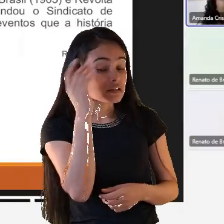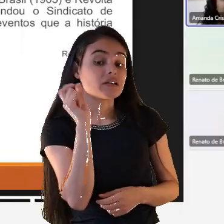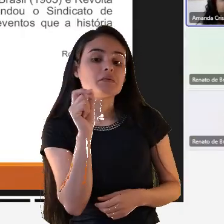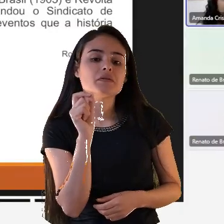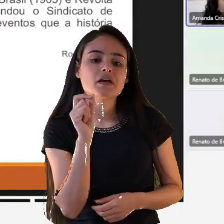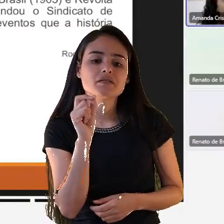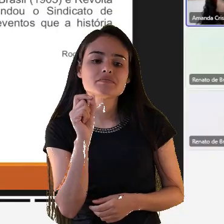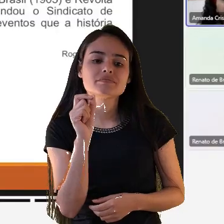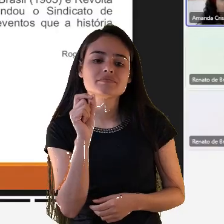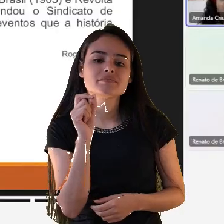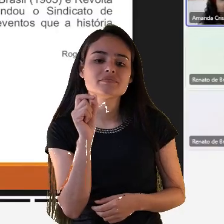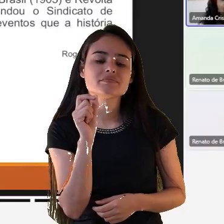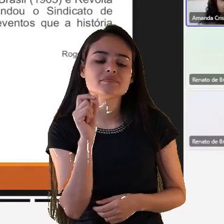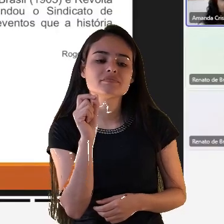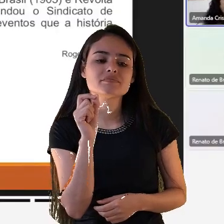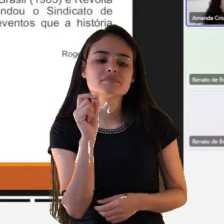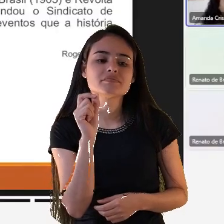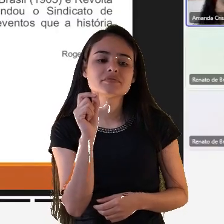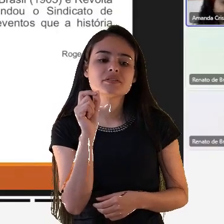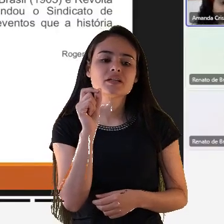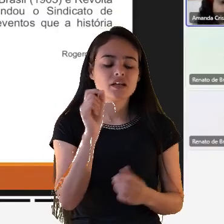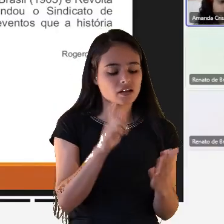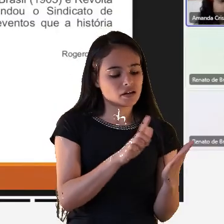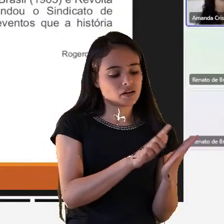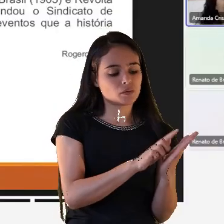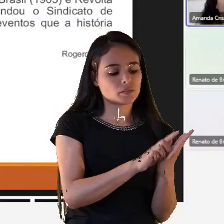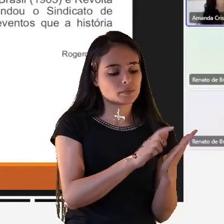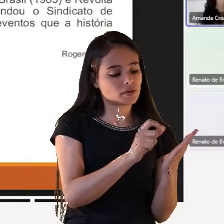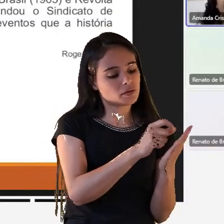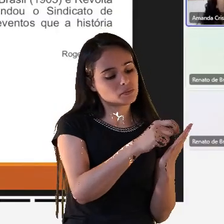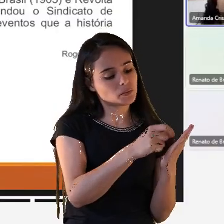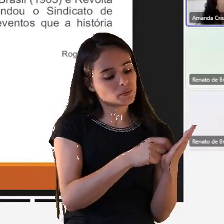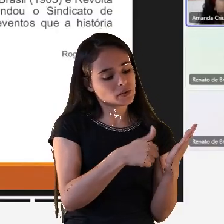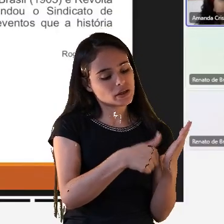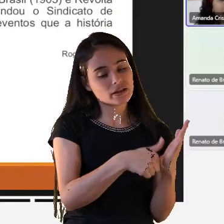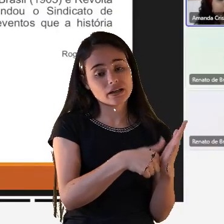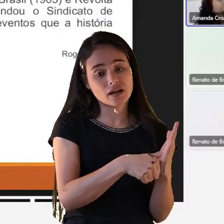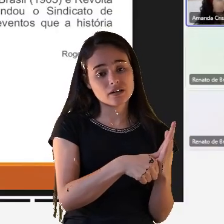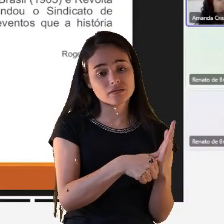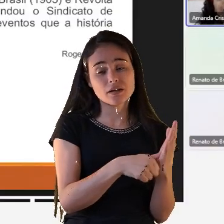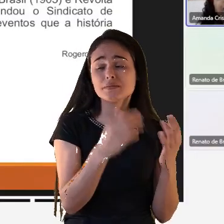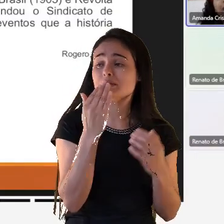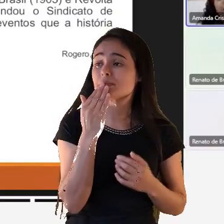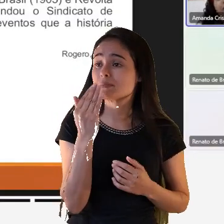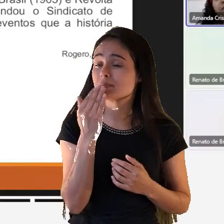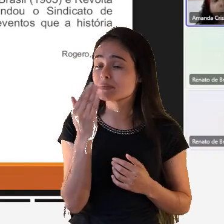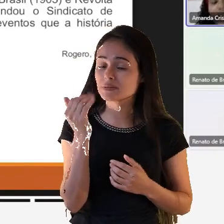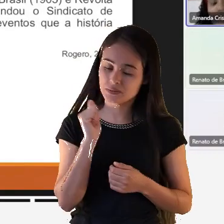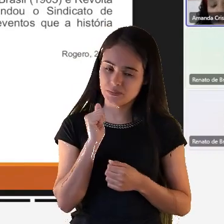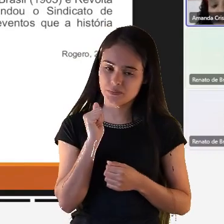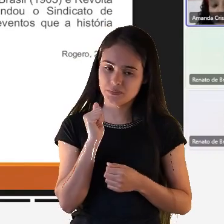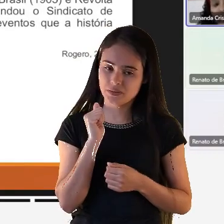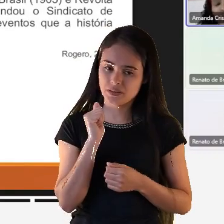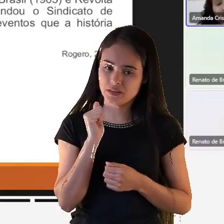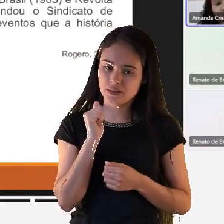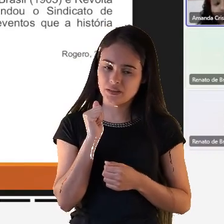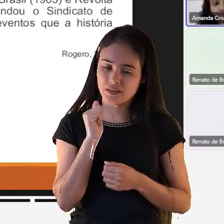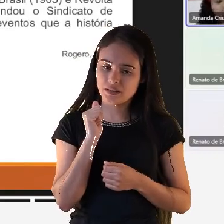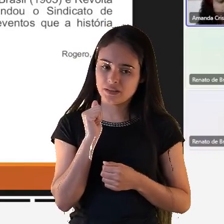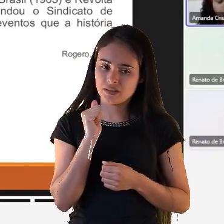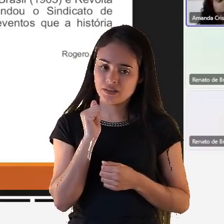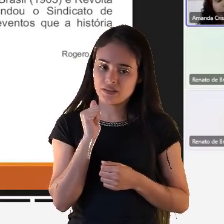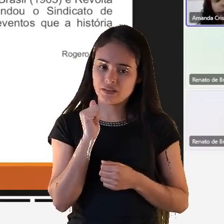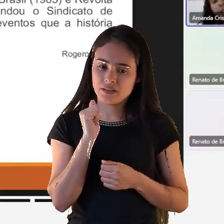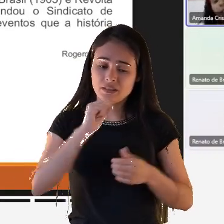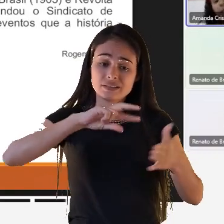era uma petição, que ela tinha características de petição. Então, ela foi considerada a primeira advogada negra